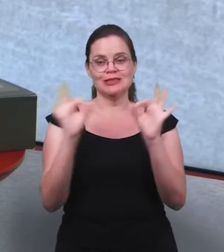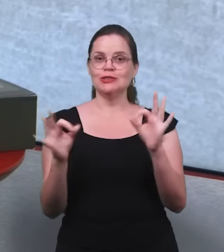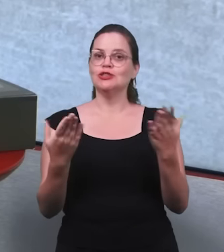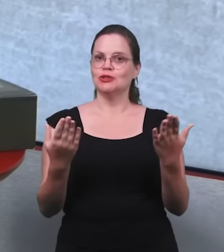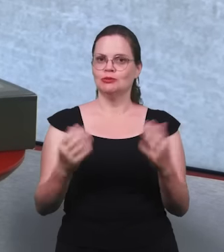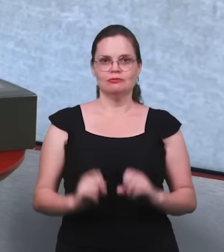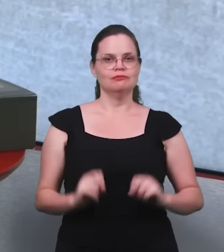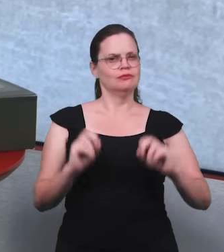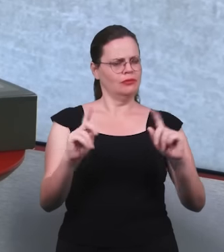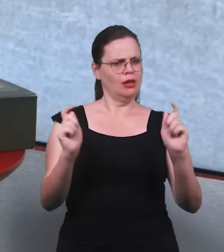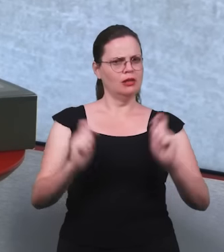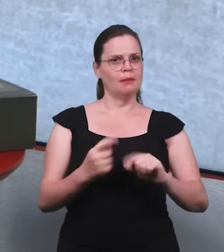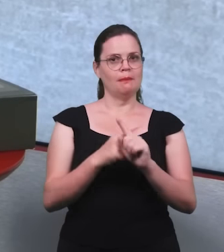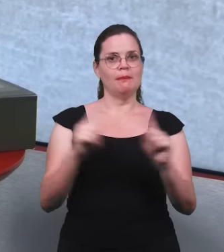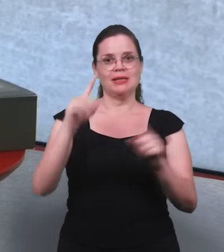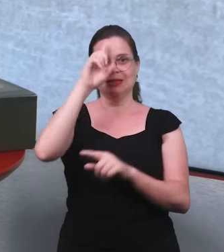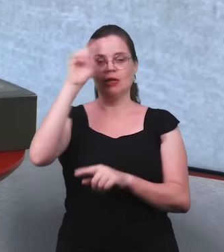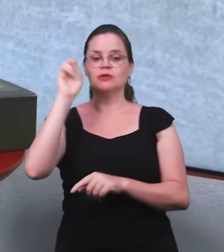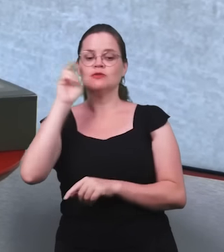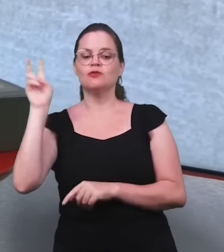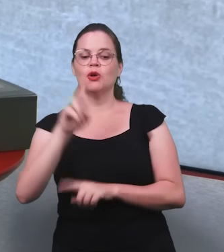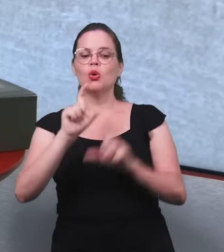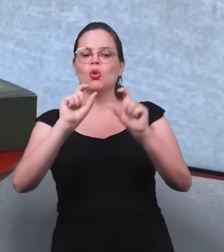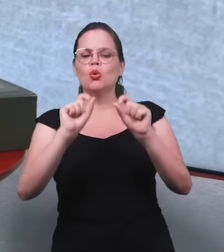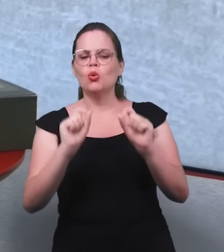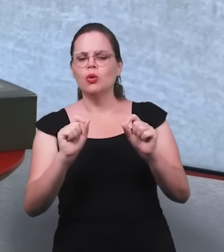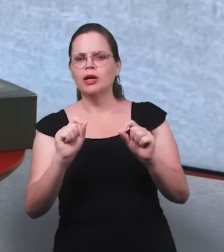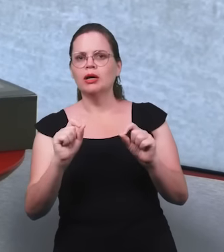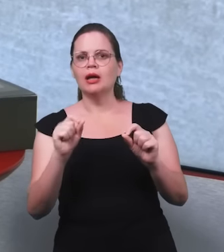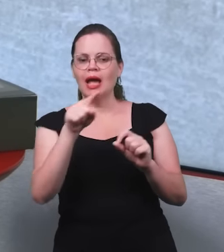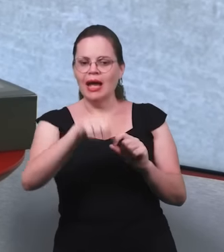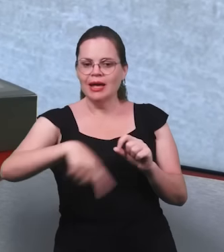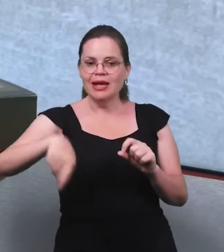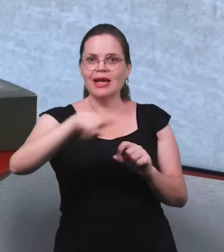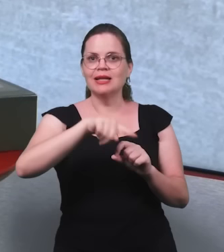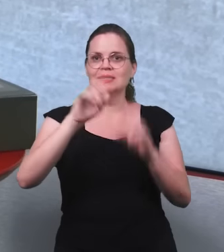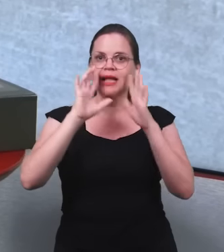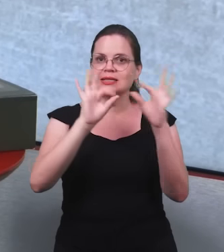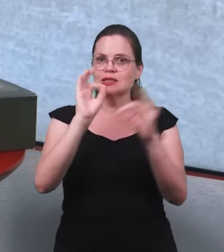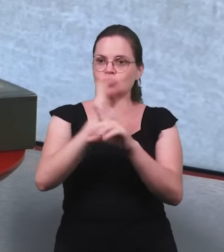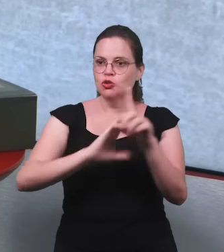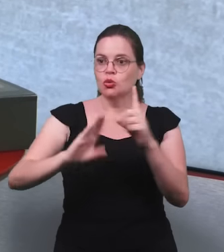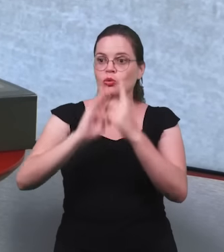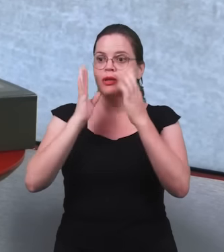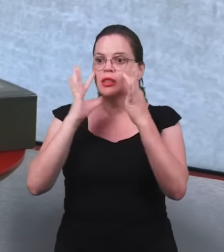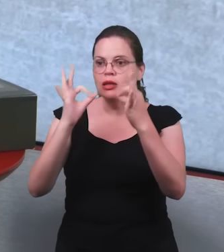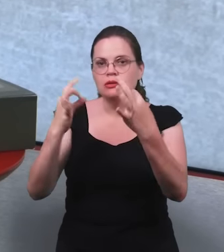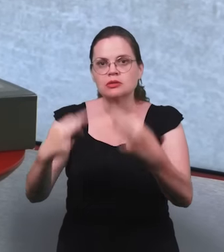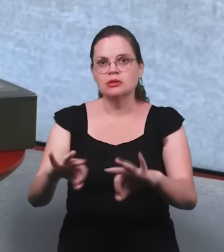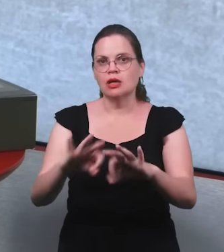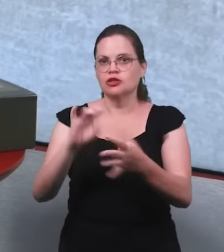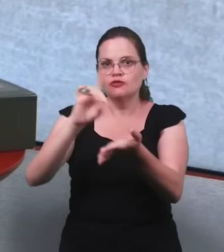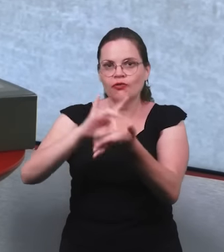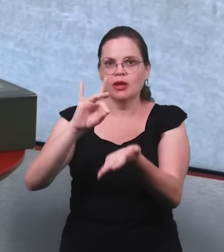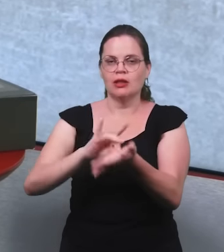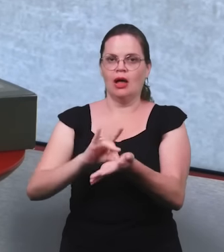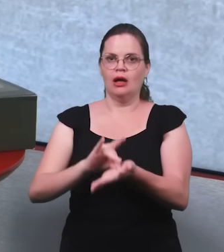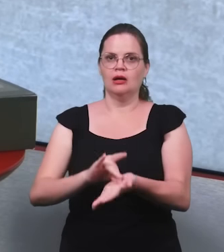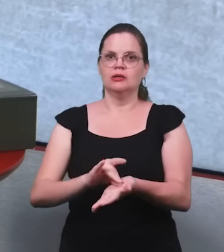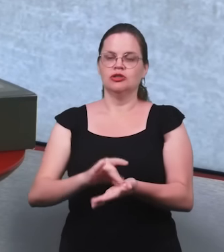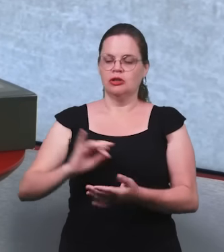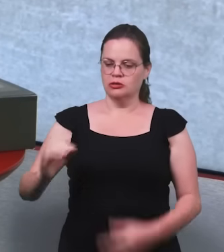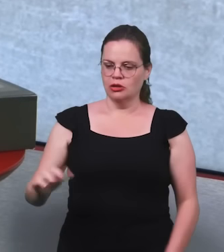é receber daquele assistente ao culto online um gesto de sincera adoração a Deus, onde ali a